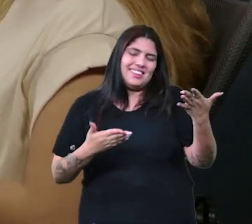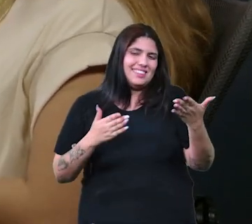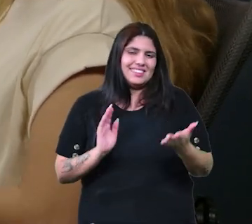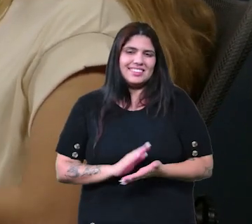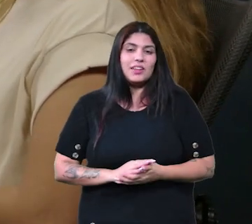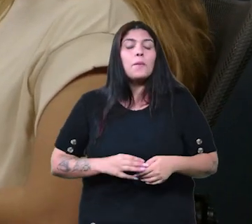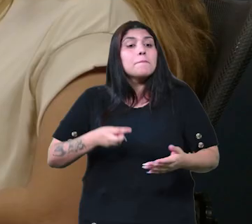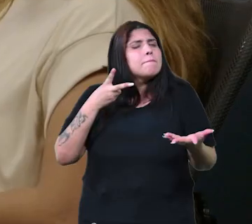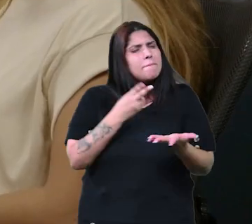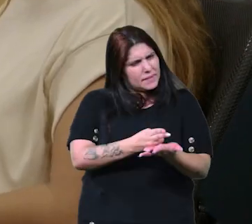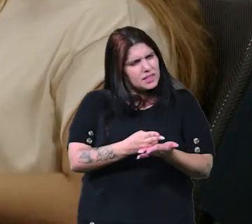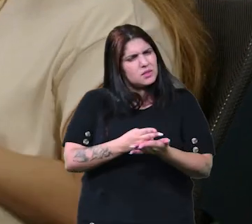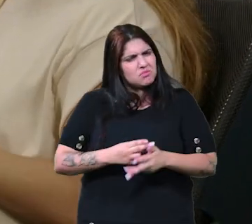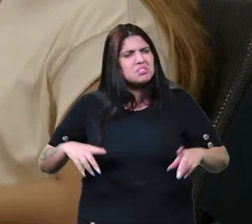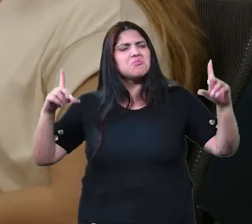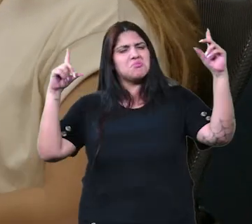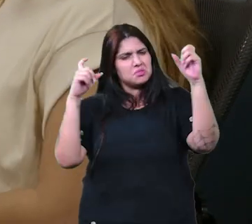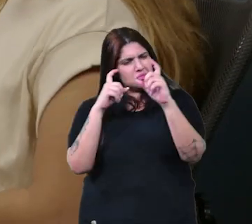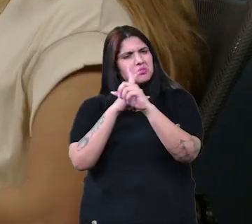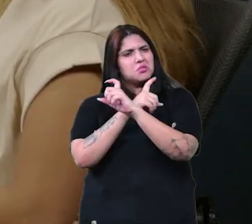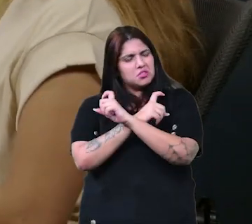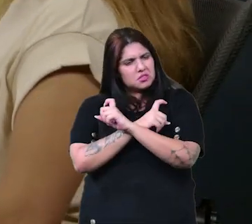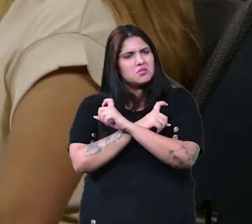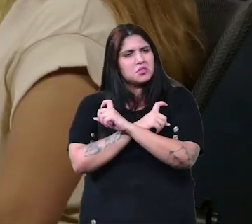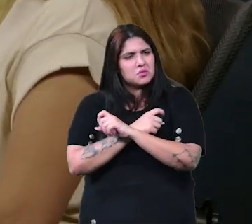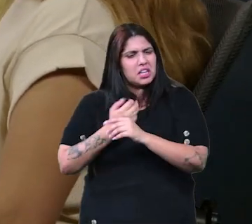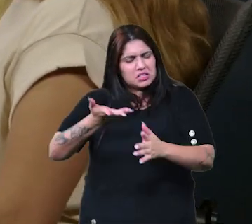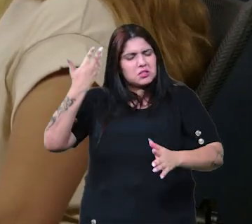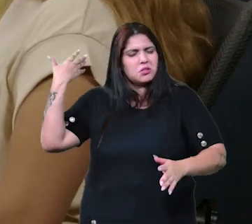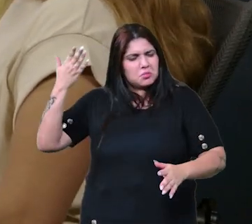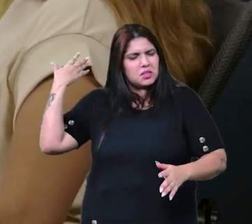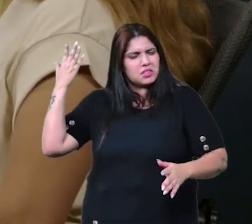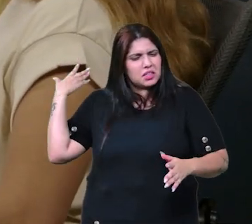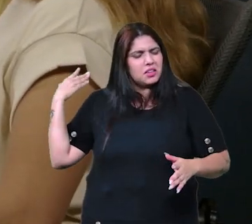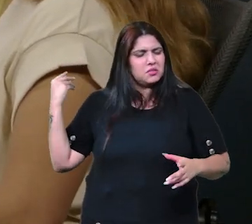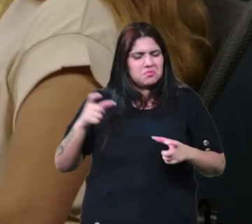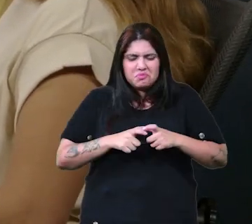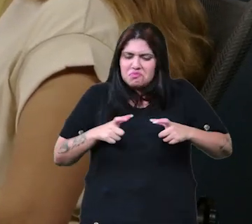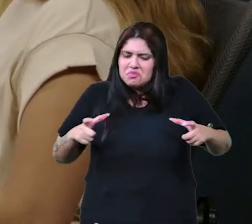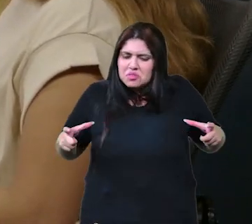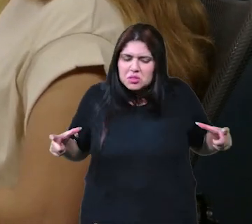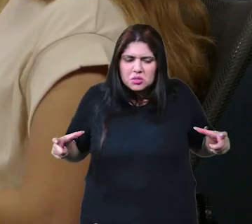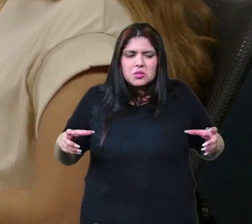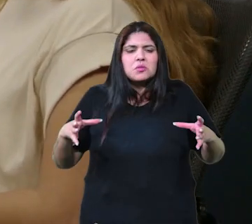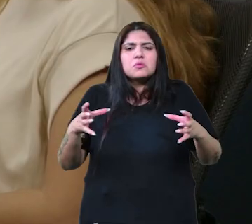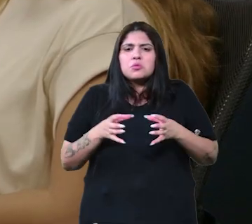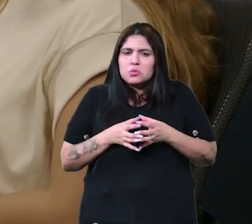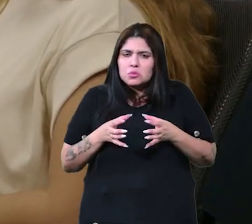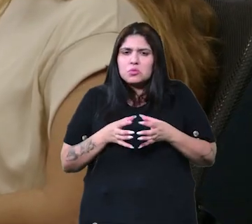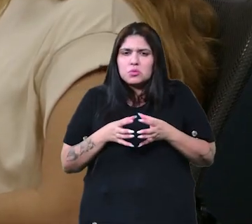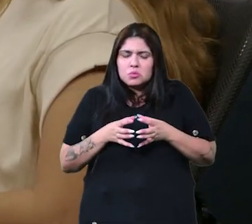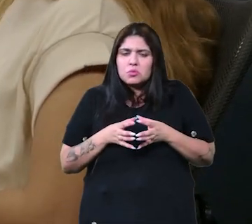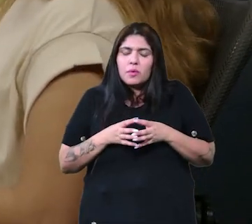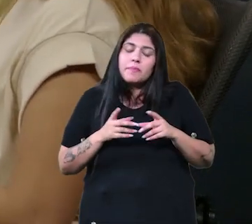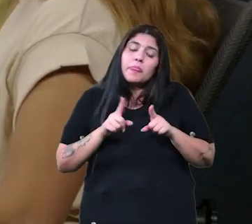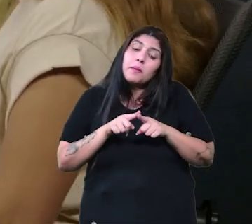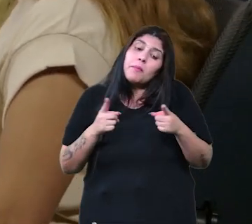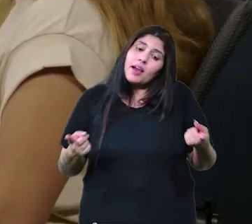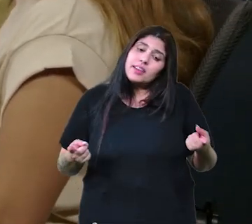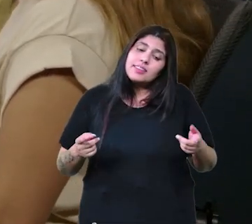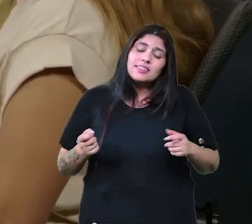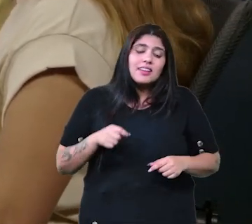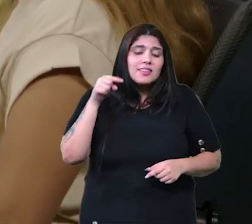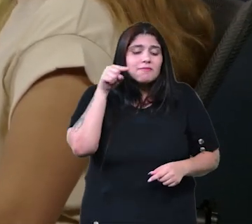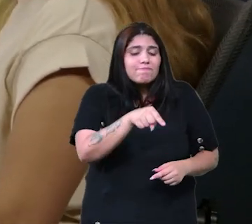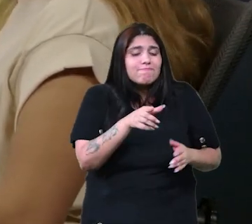dificuldades, porque eu tinha acabado de passar por um grande grupo, ainda assim valia a pena no final. Algumas pessoas reconheceriam,